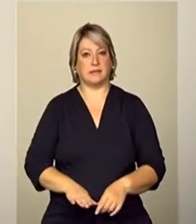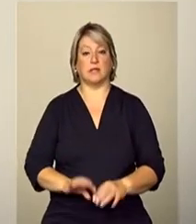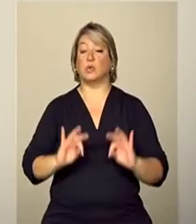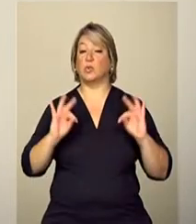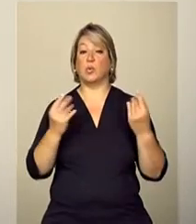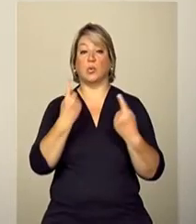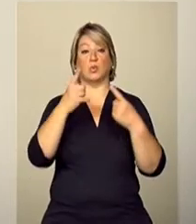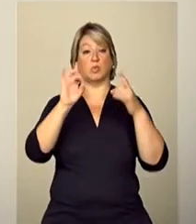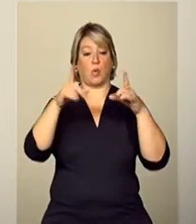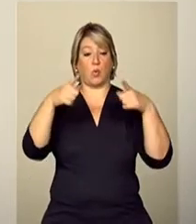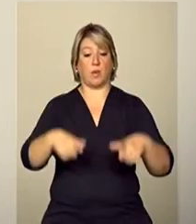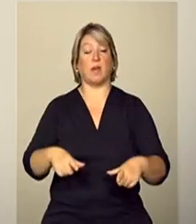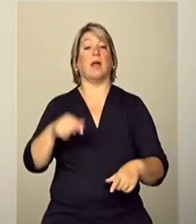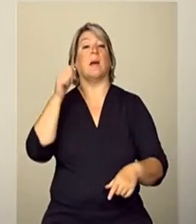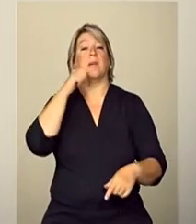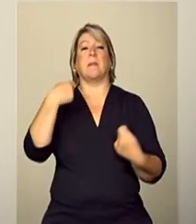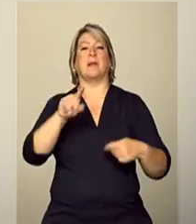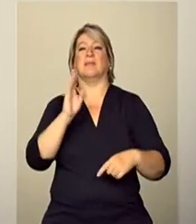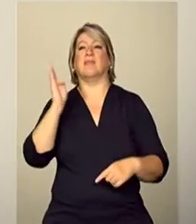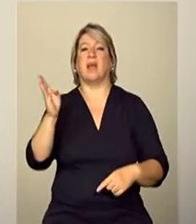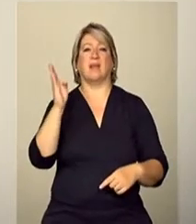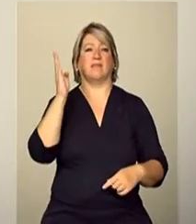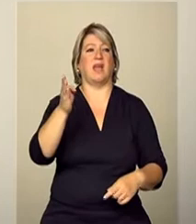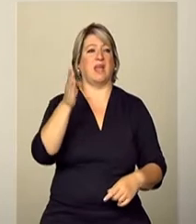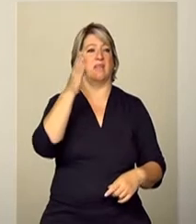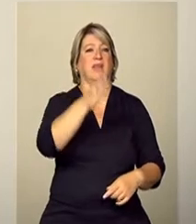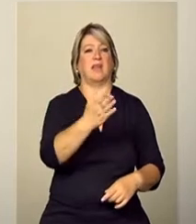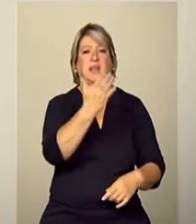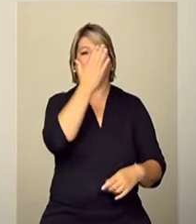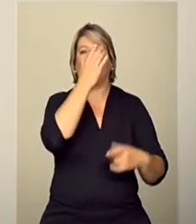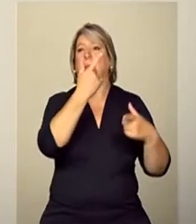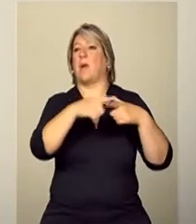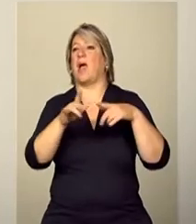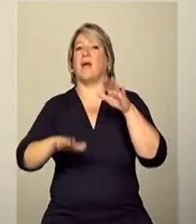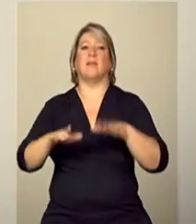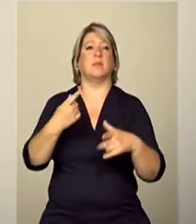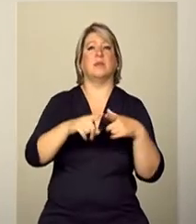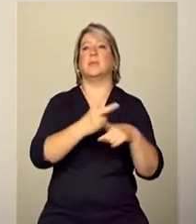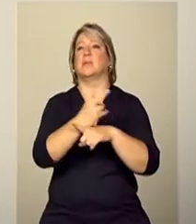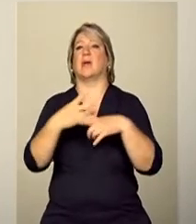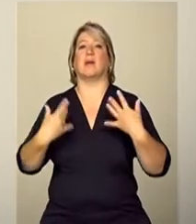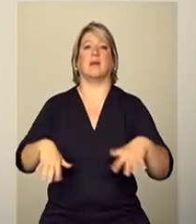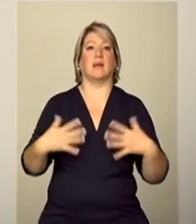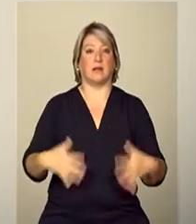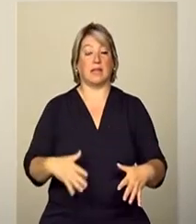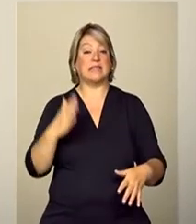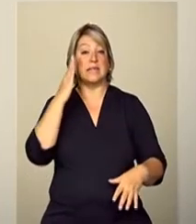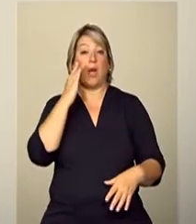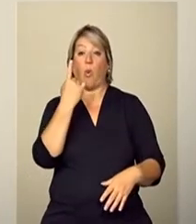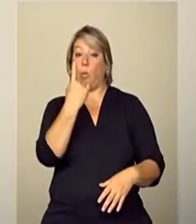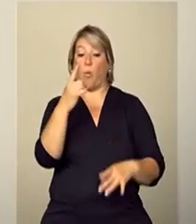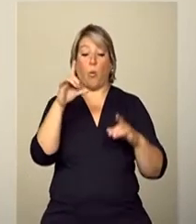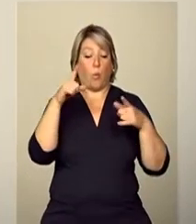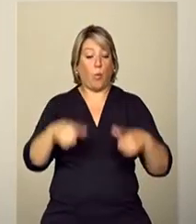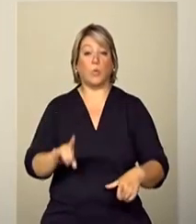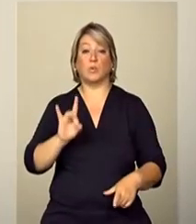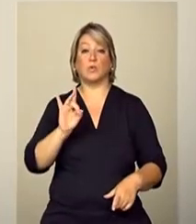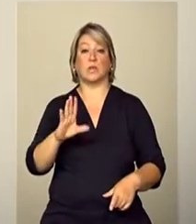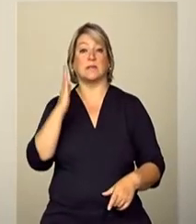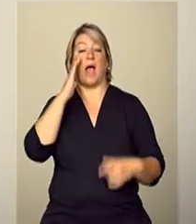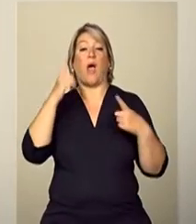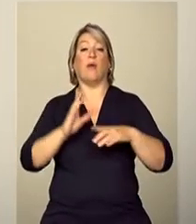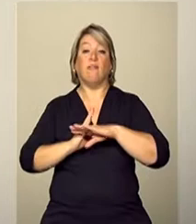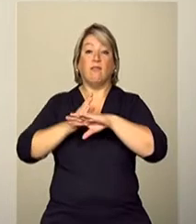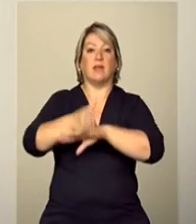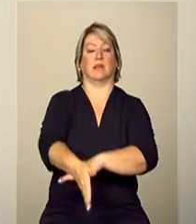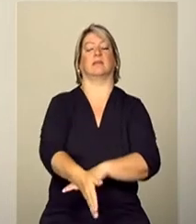que elas não precisem ficar andando de um lugar para outro em busca de ajuda para que ela saiba onde ir para que